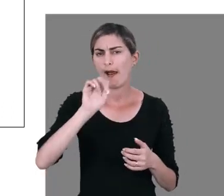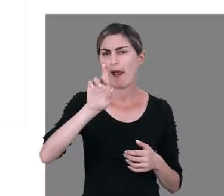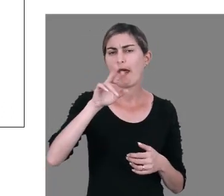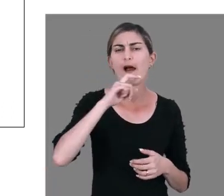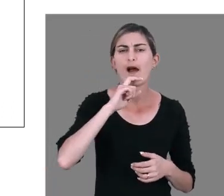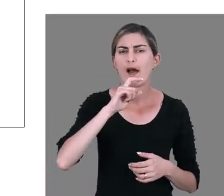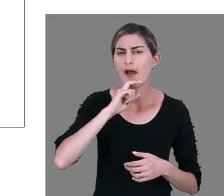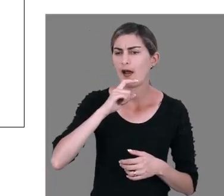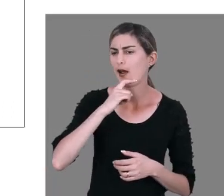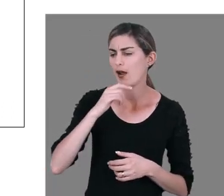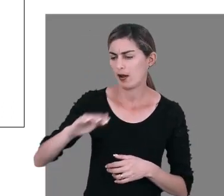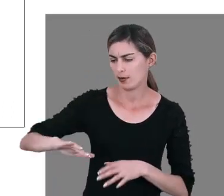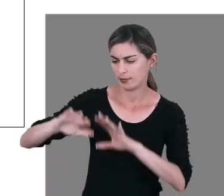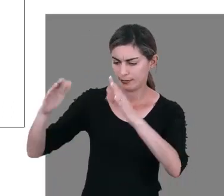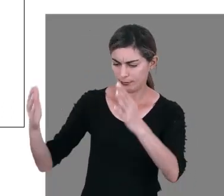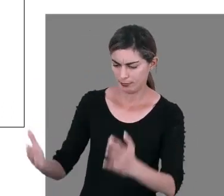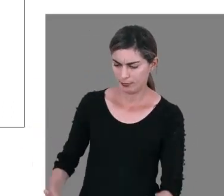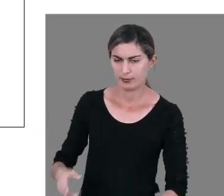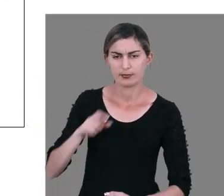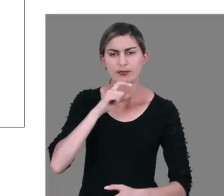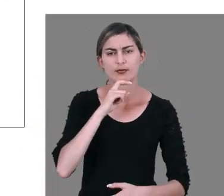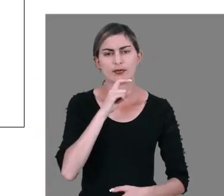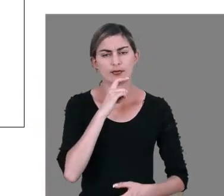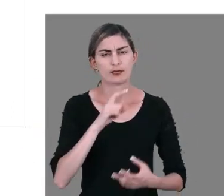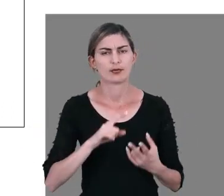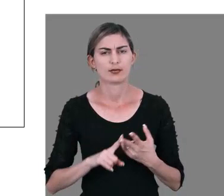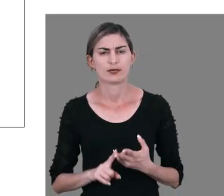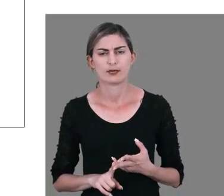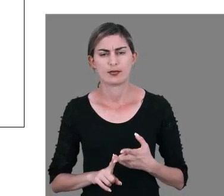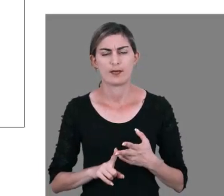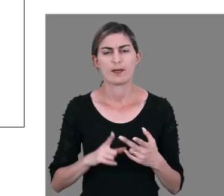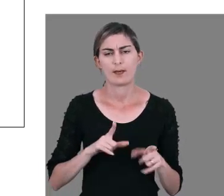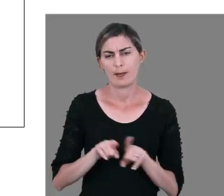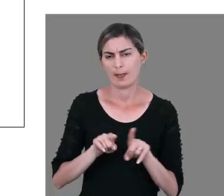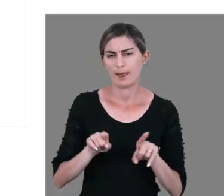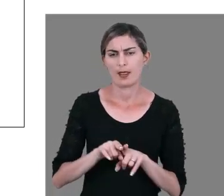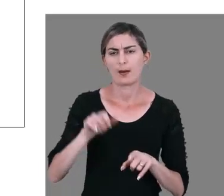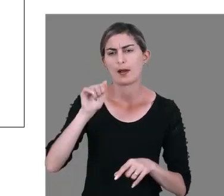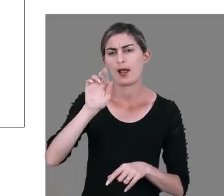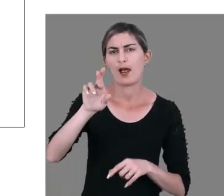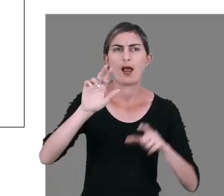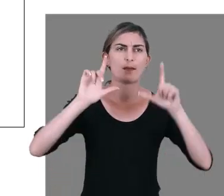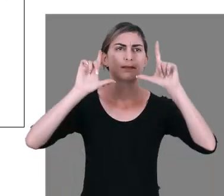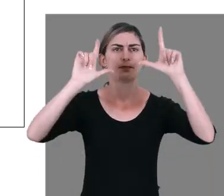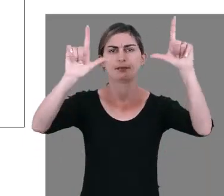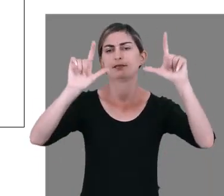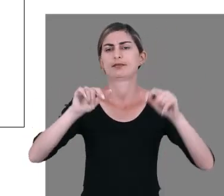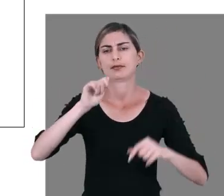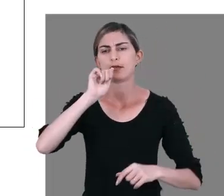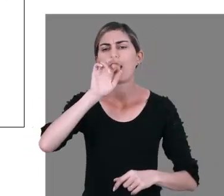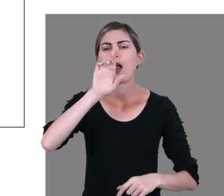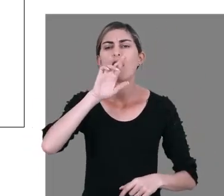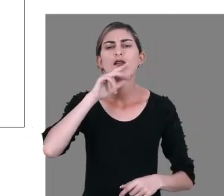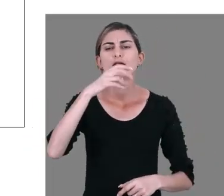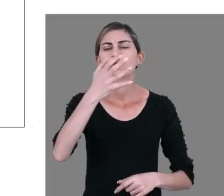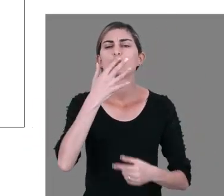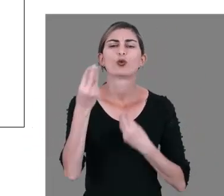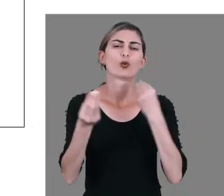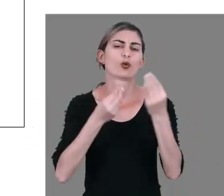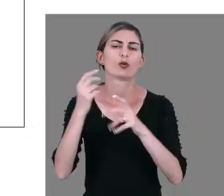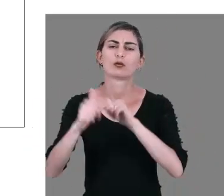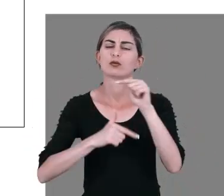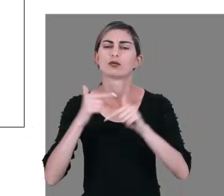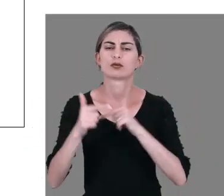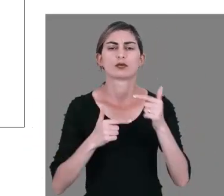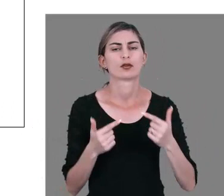ar-condicionado portátil, nós temos também os ar-condicionados de parede, né? Como é que nós vamos trabalhar